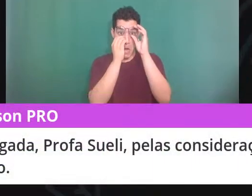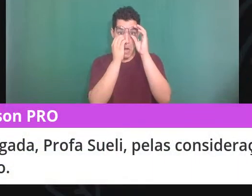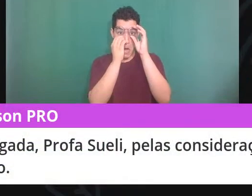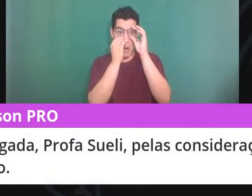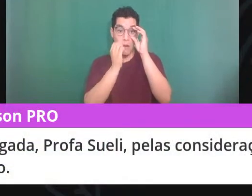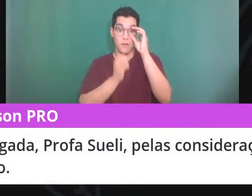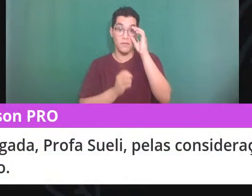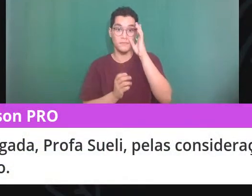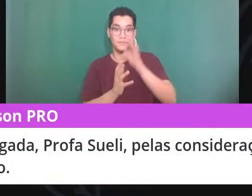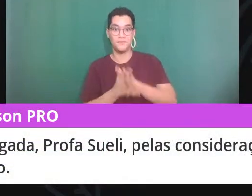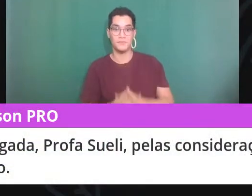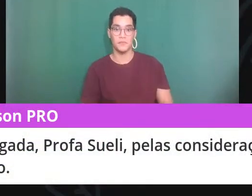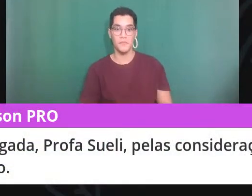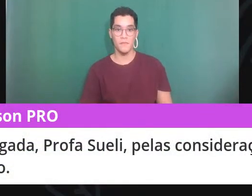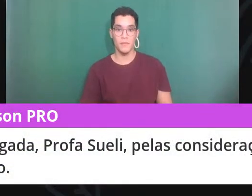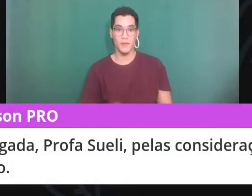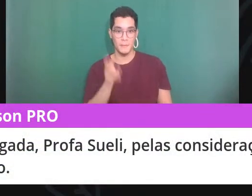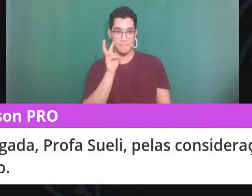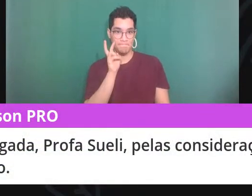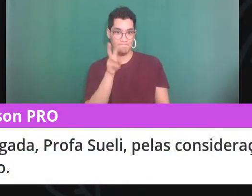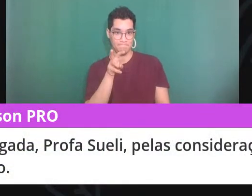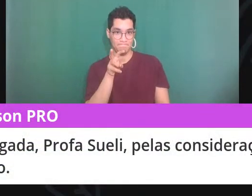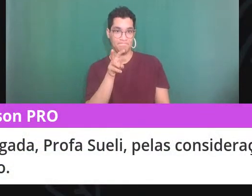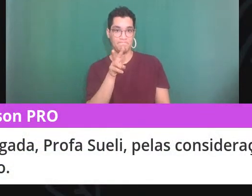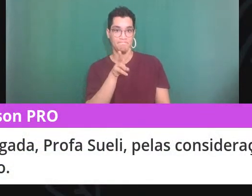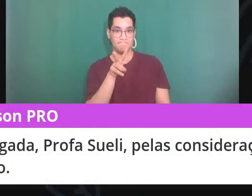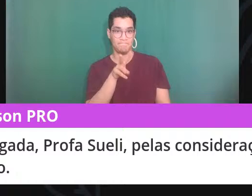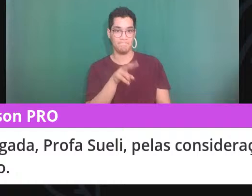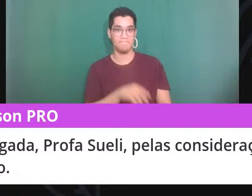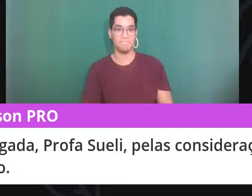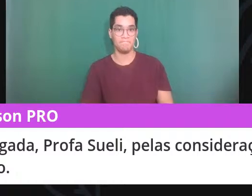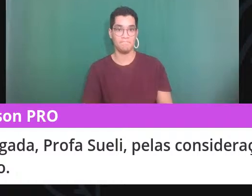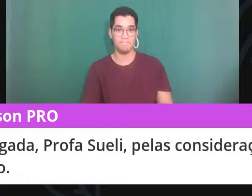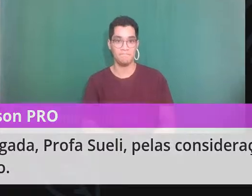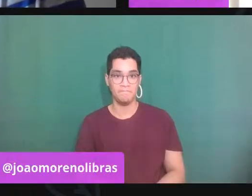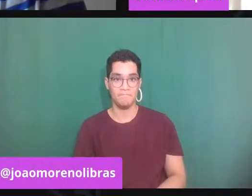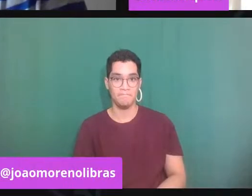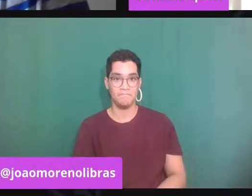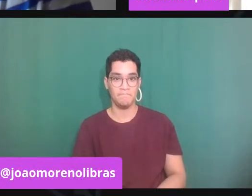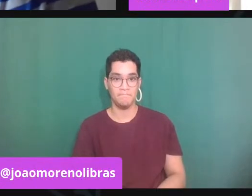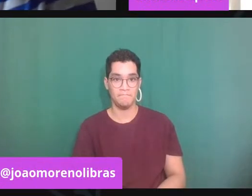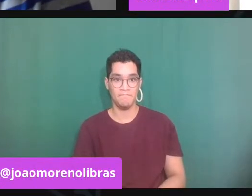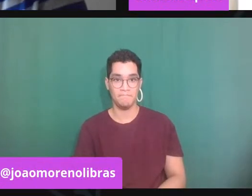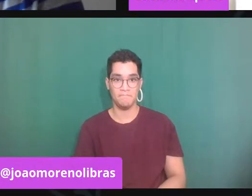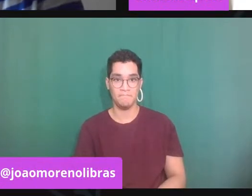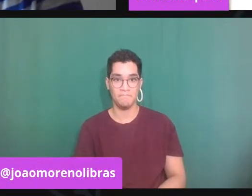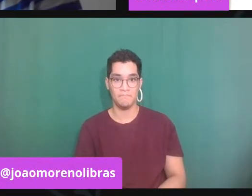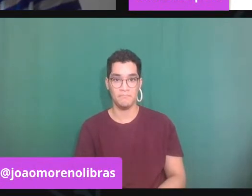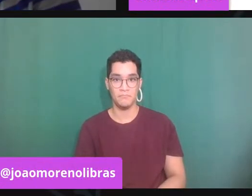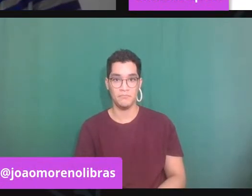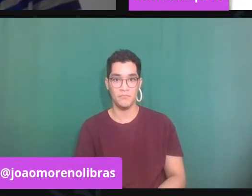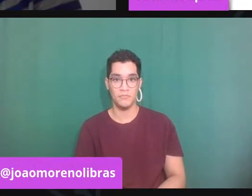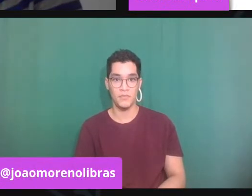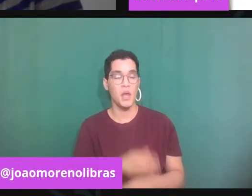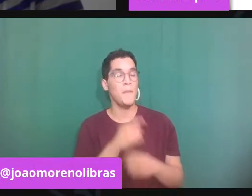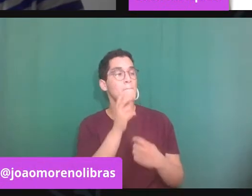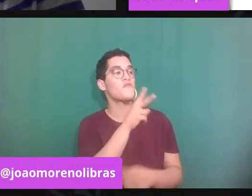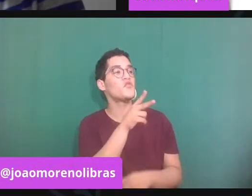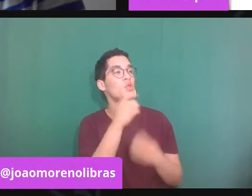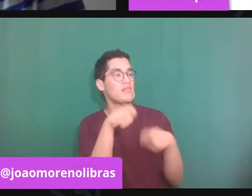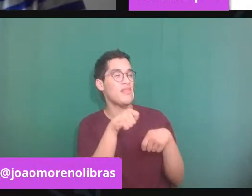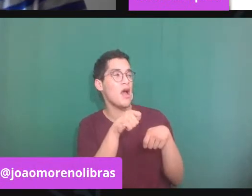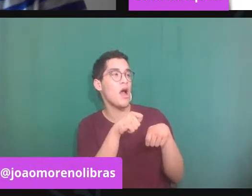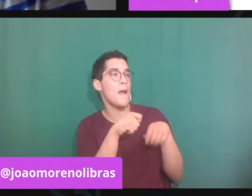Respondeu sim, professora. A Joelma, inclusive, está perguntando aqui se ela pode disponibilizar seu e-mail no